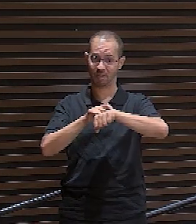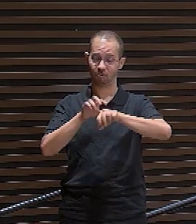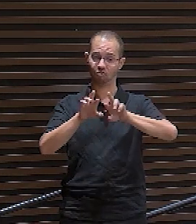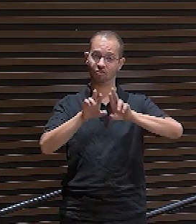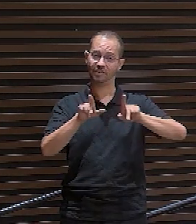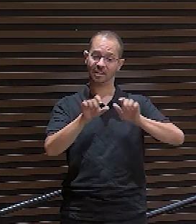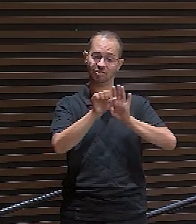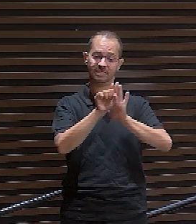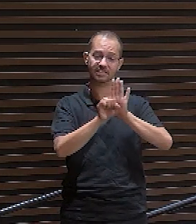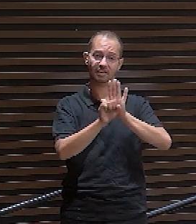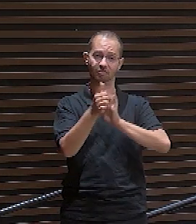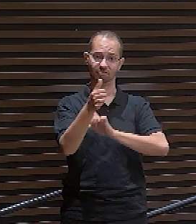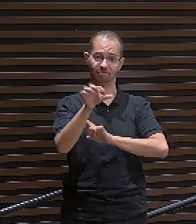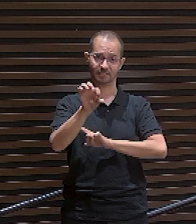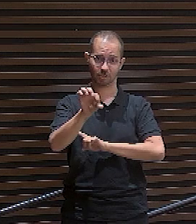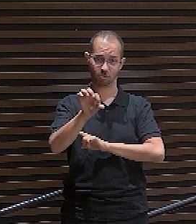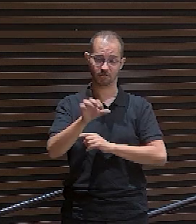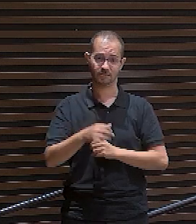século XIX.